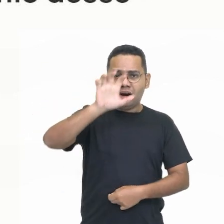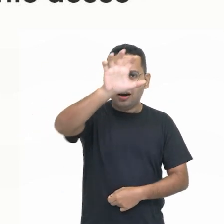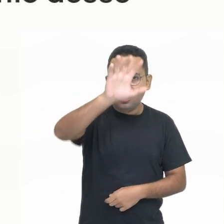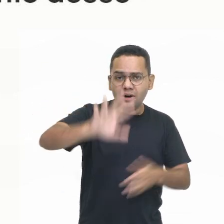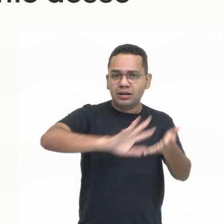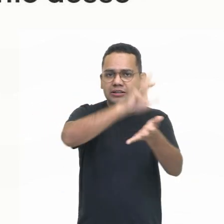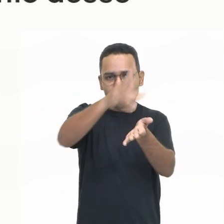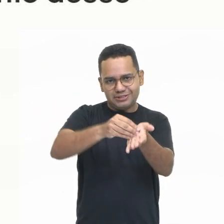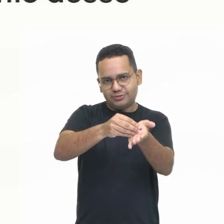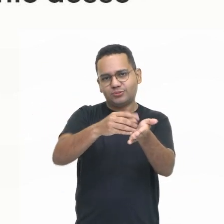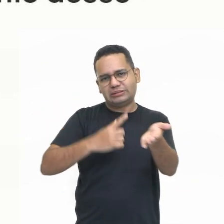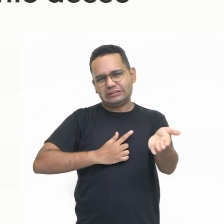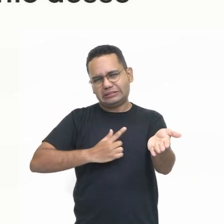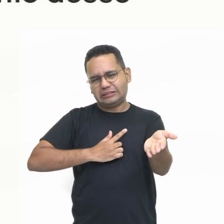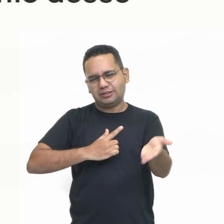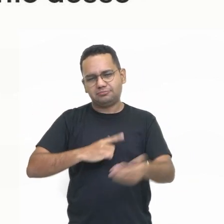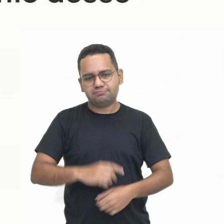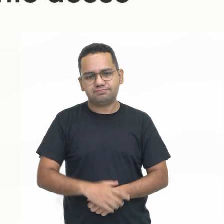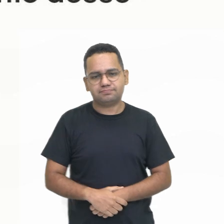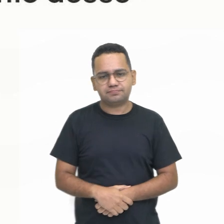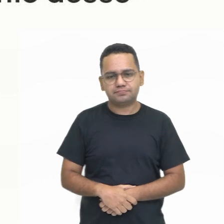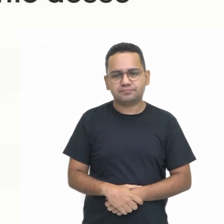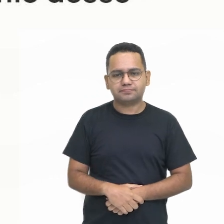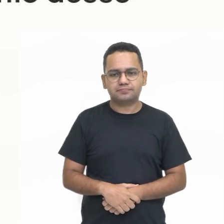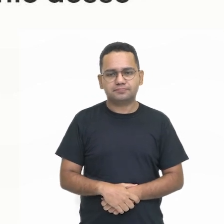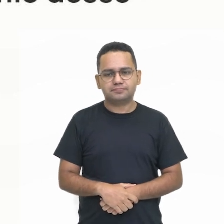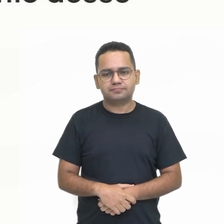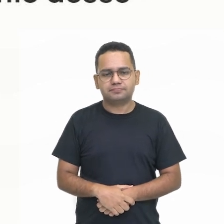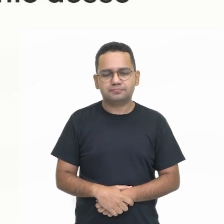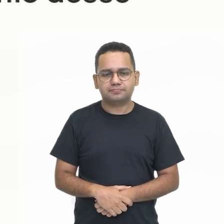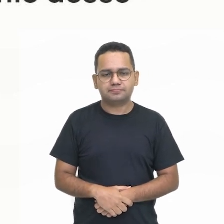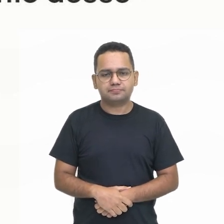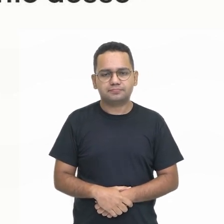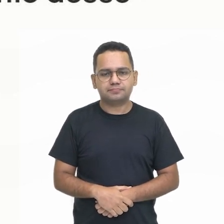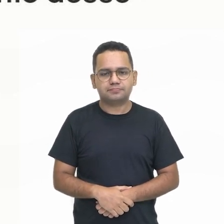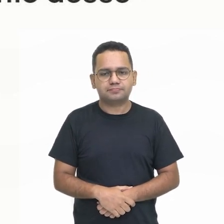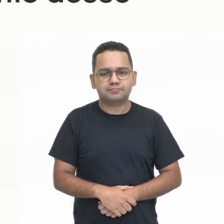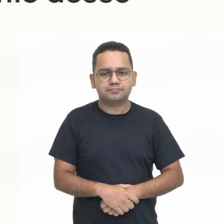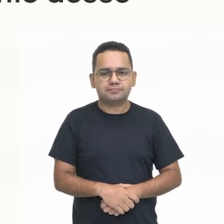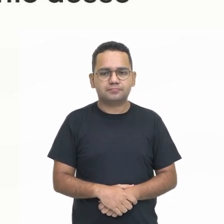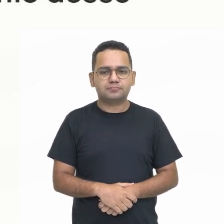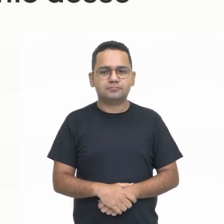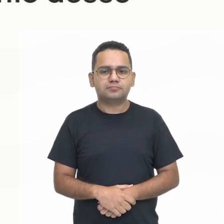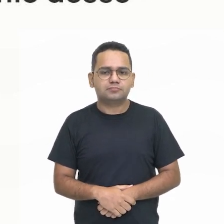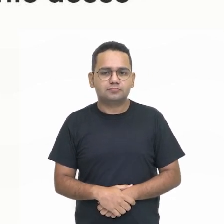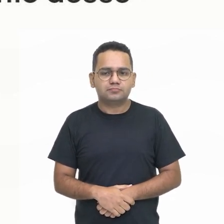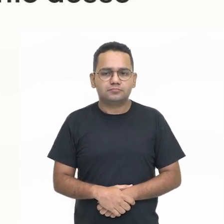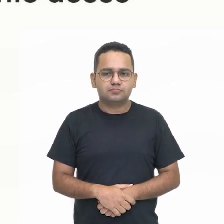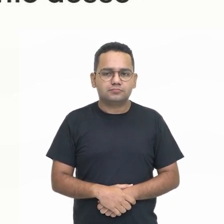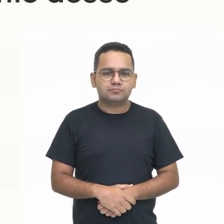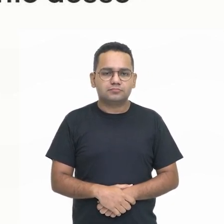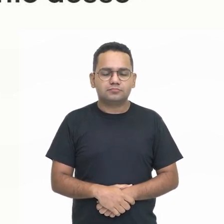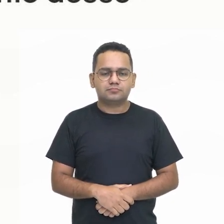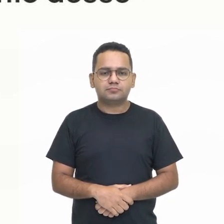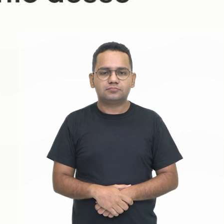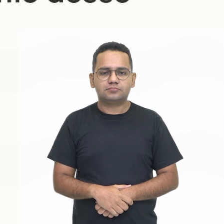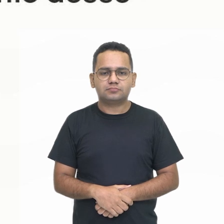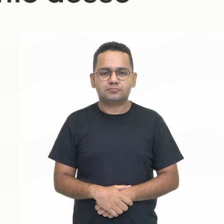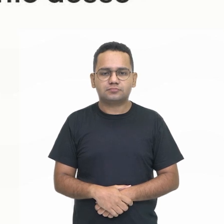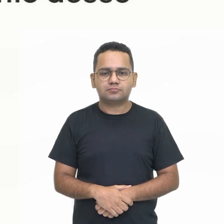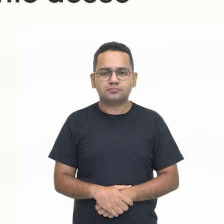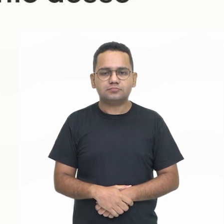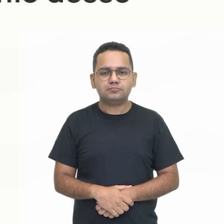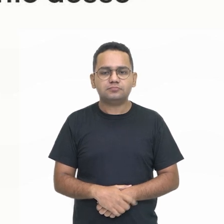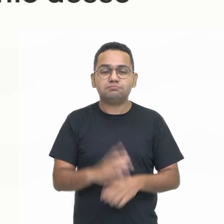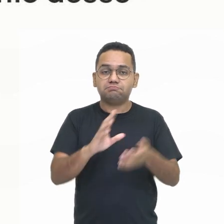região amazônica, a extração da borracha, né, que vai ser justamente